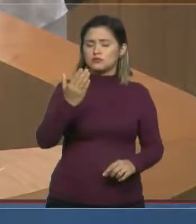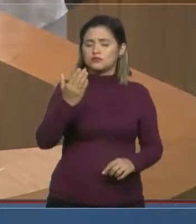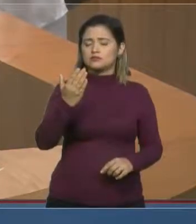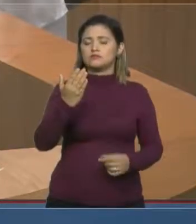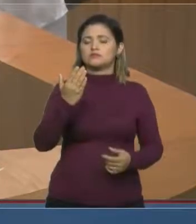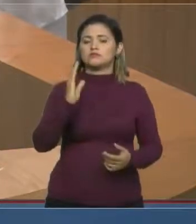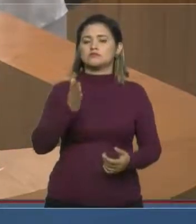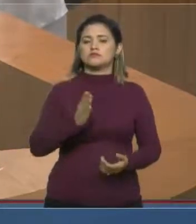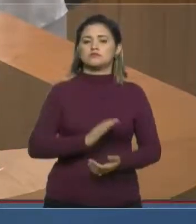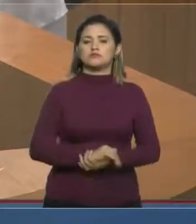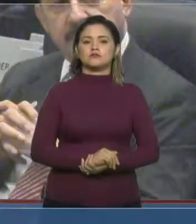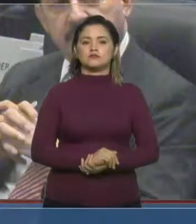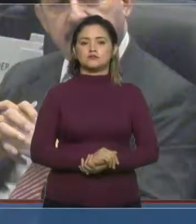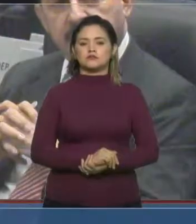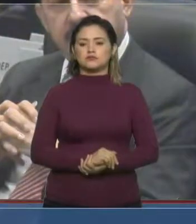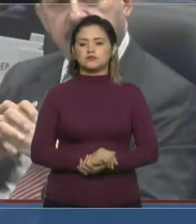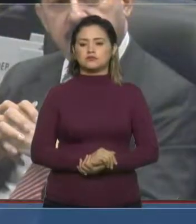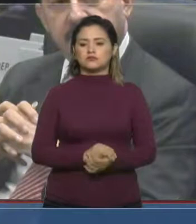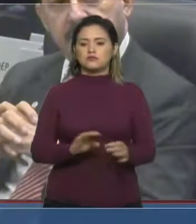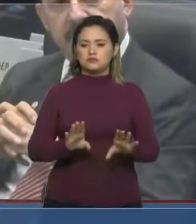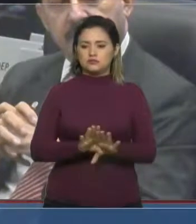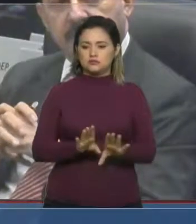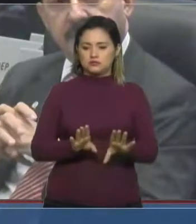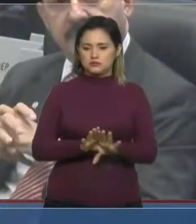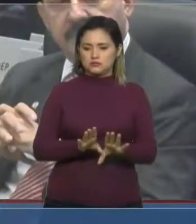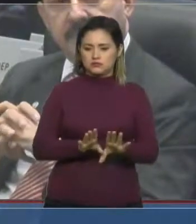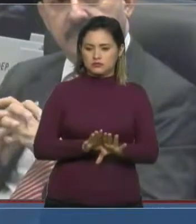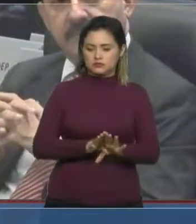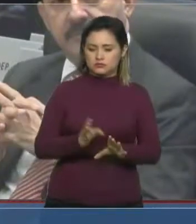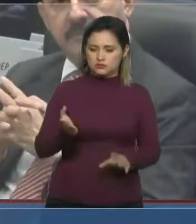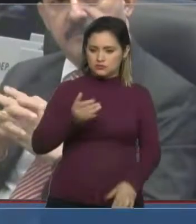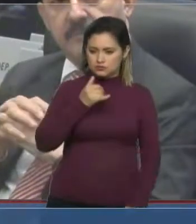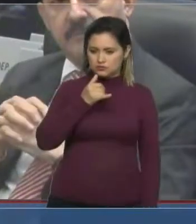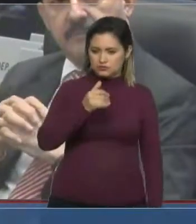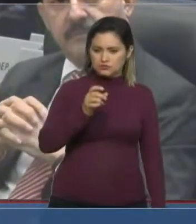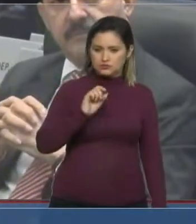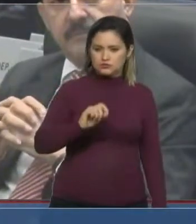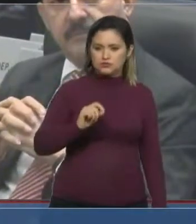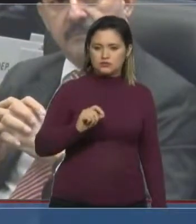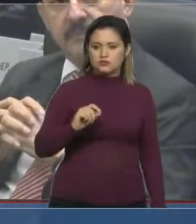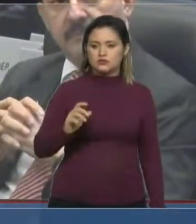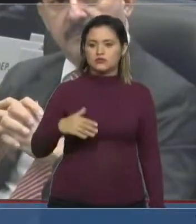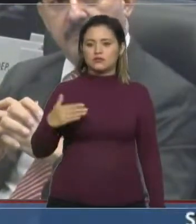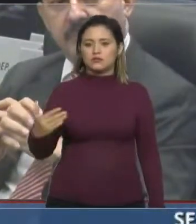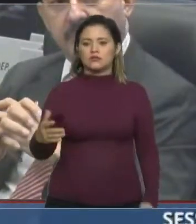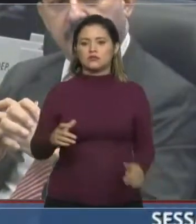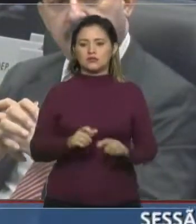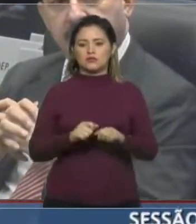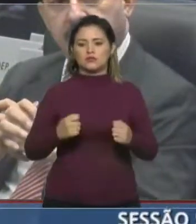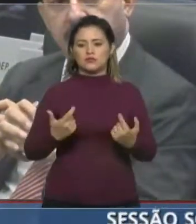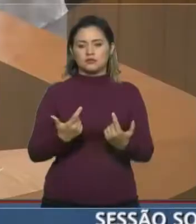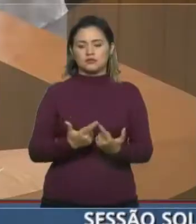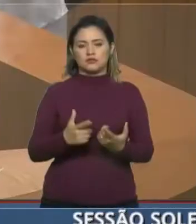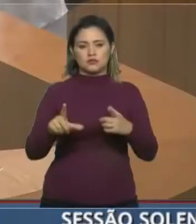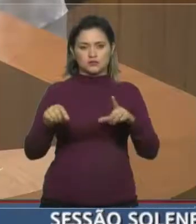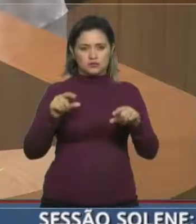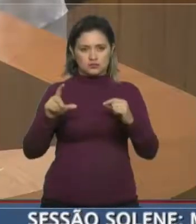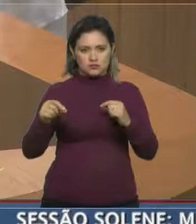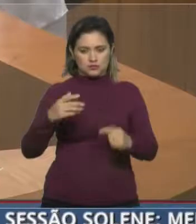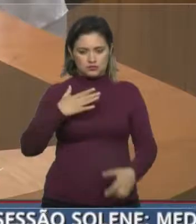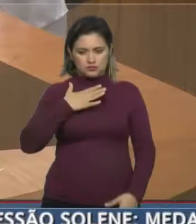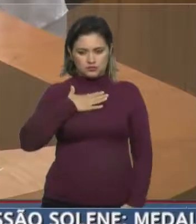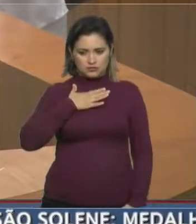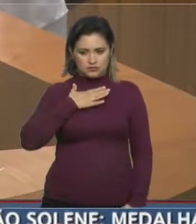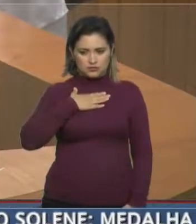agradecimentos. Também queria dizer que, quando a Assembleia me escolheu para